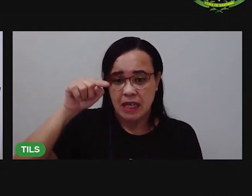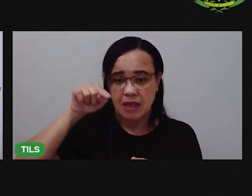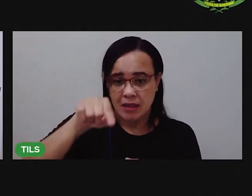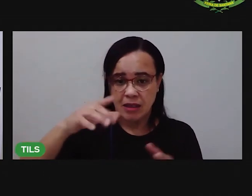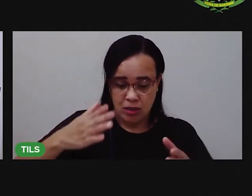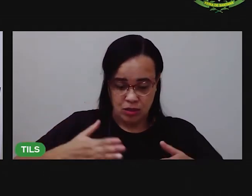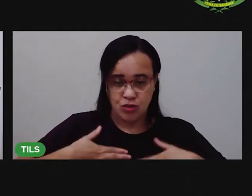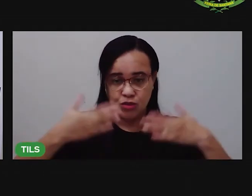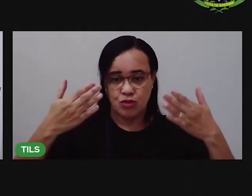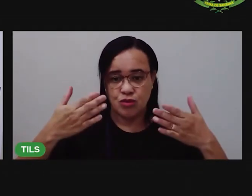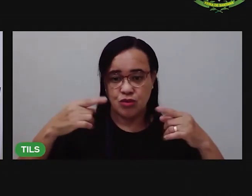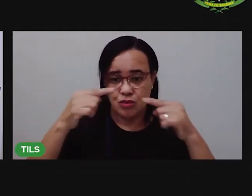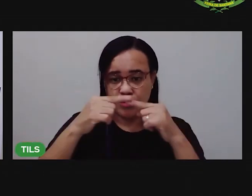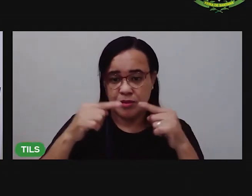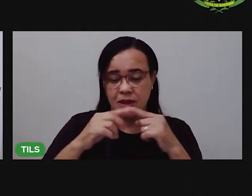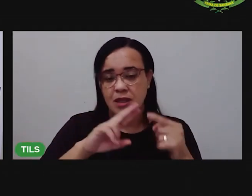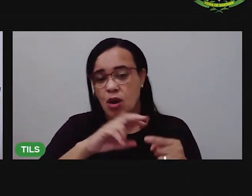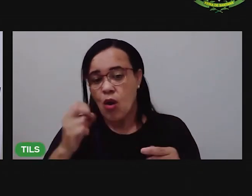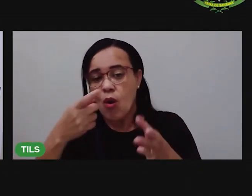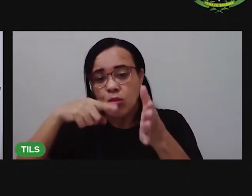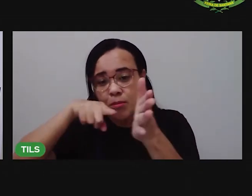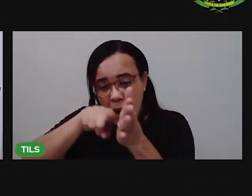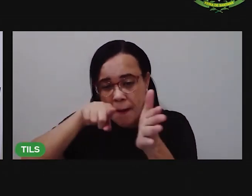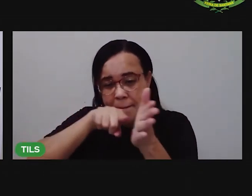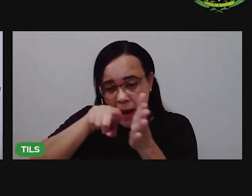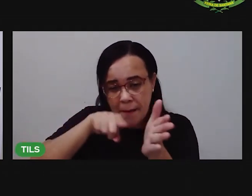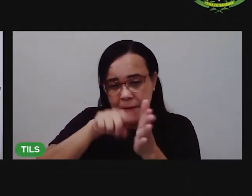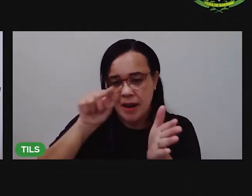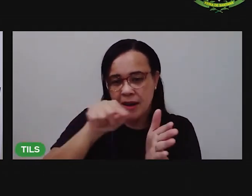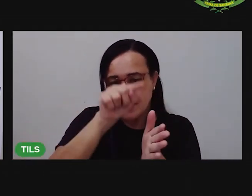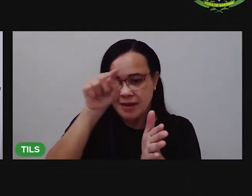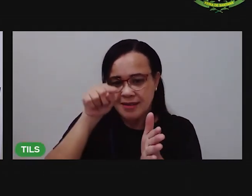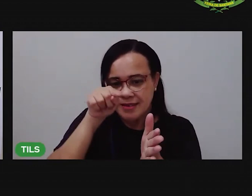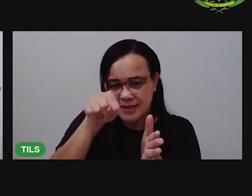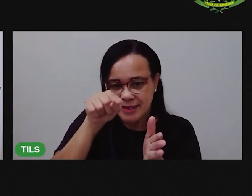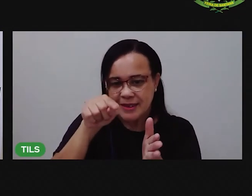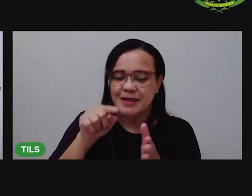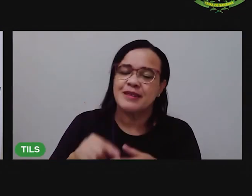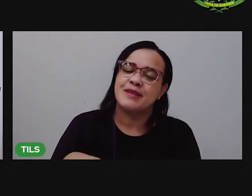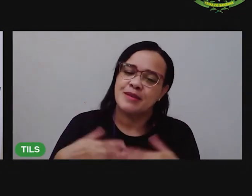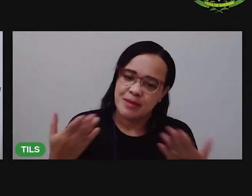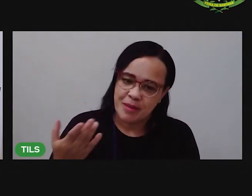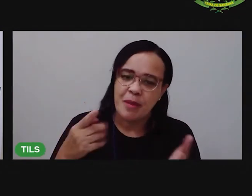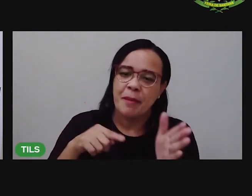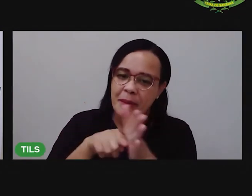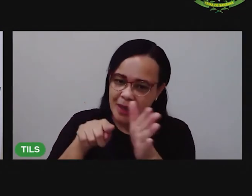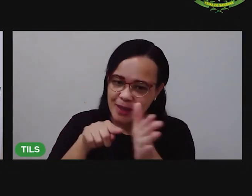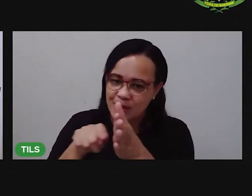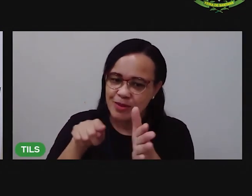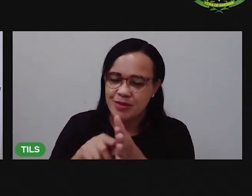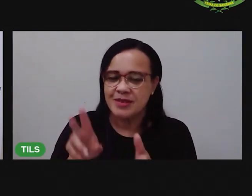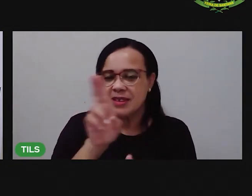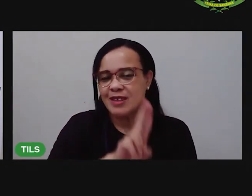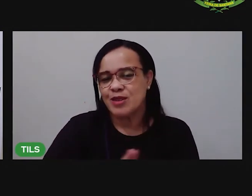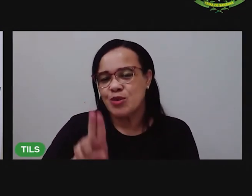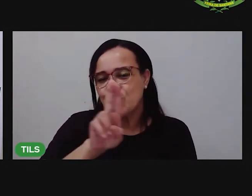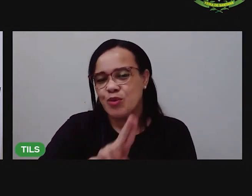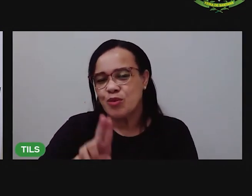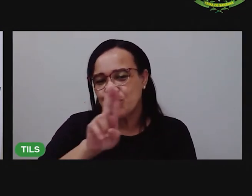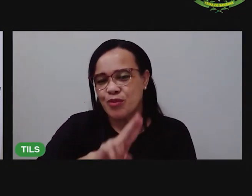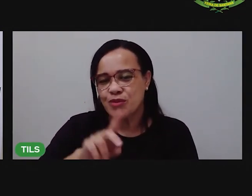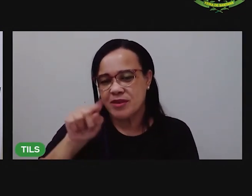também na sala do mestre, às vezes estava, quando ele ia fazer uma pergunta, utilizava-se ali